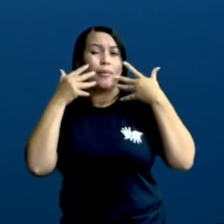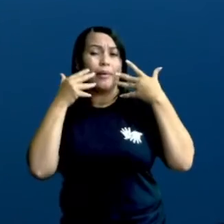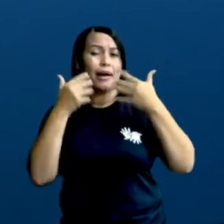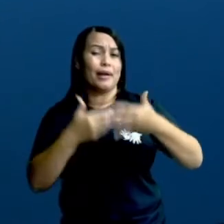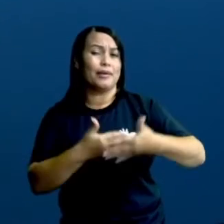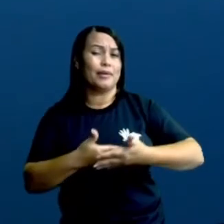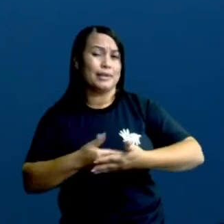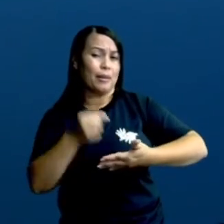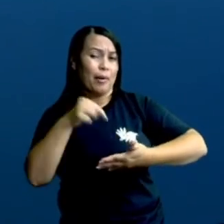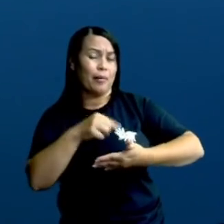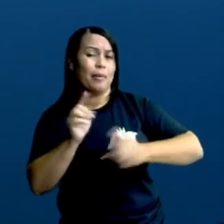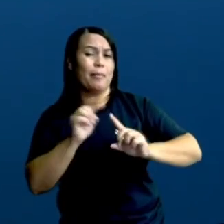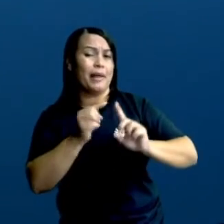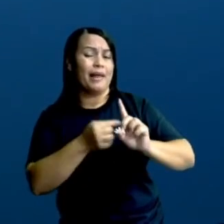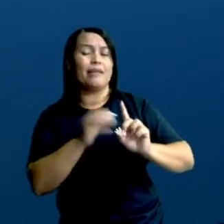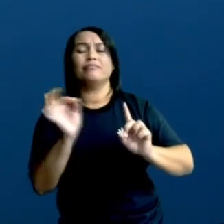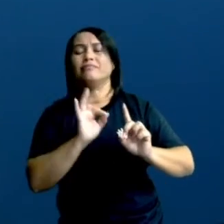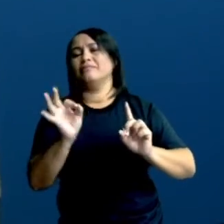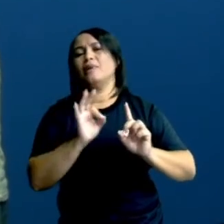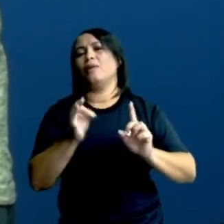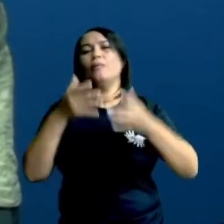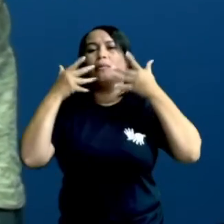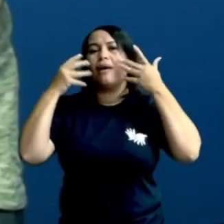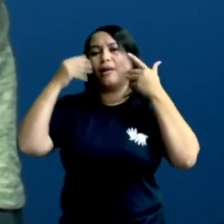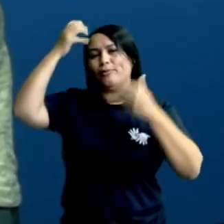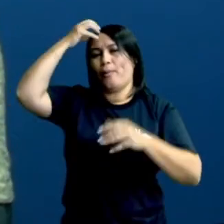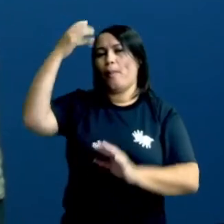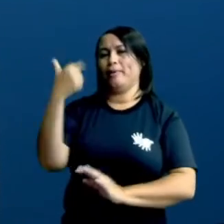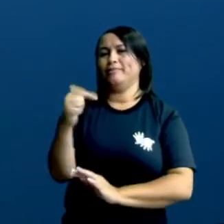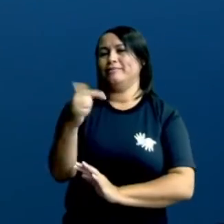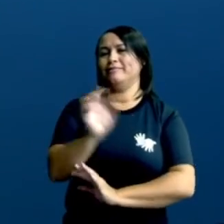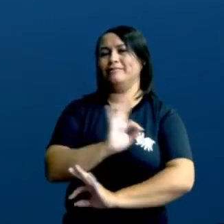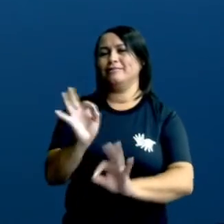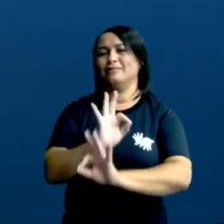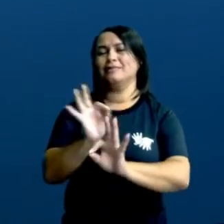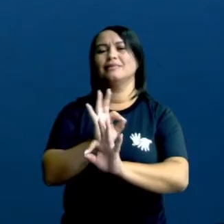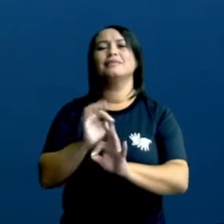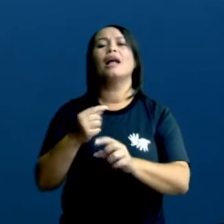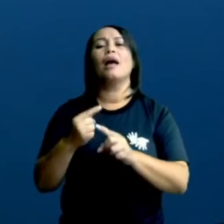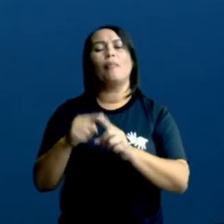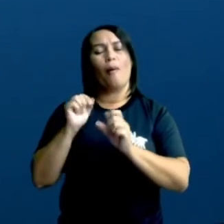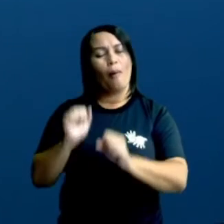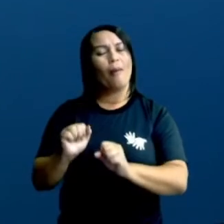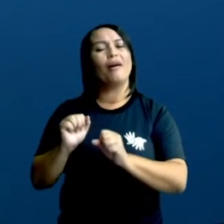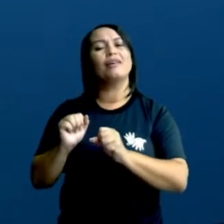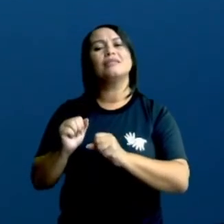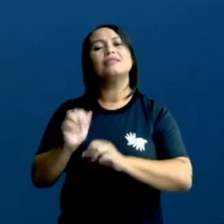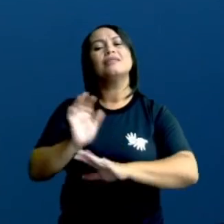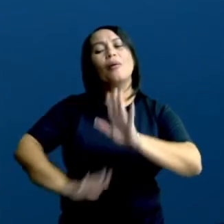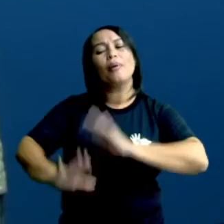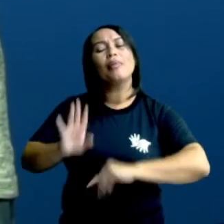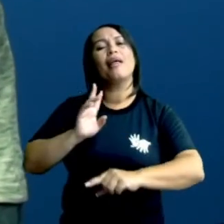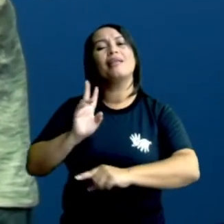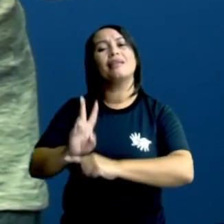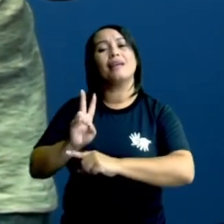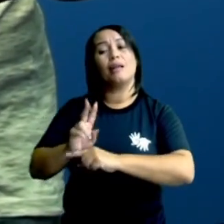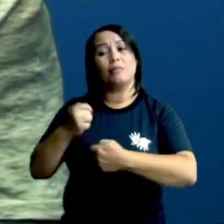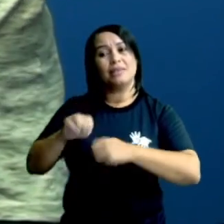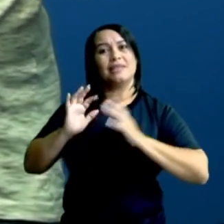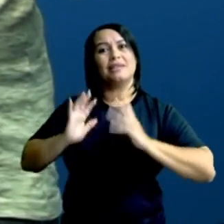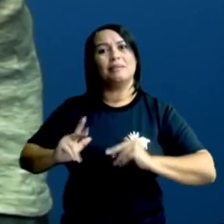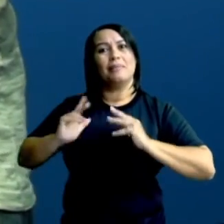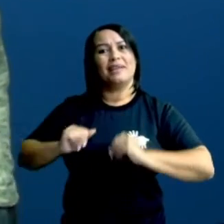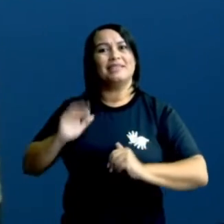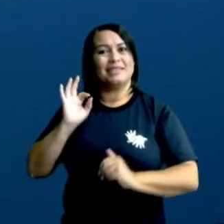isso acontecer, tá certo? Você está aprendendo agora que o gato não é culpado pela toxoplasmose, ele pode ser criado normalmente, desde que com